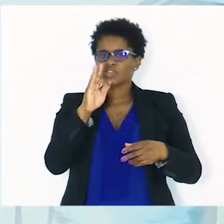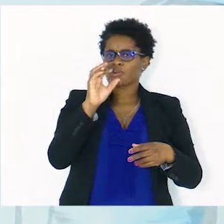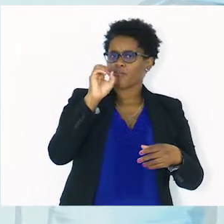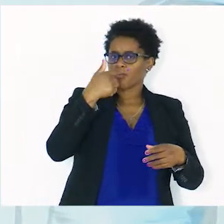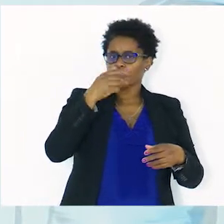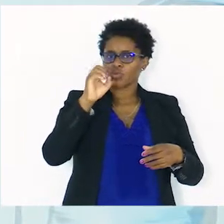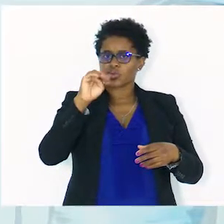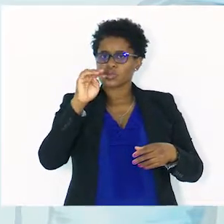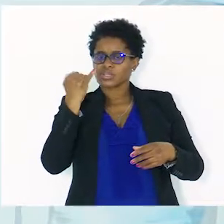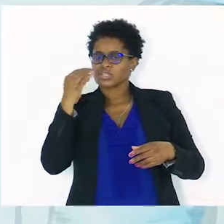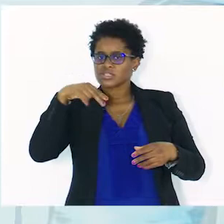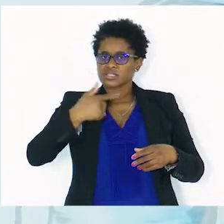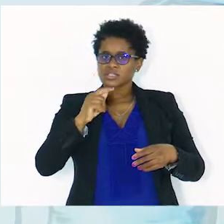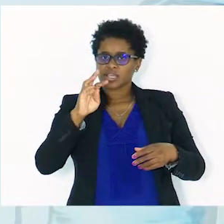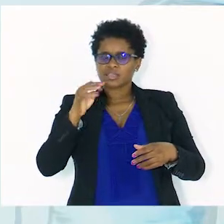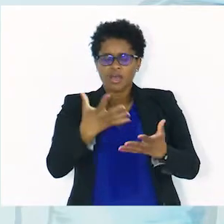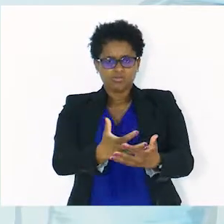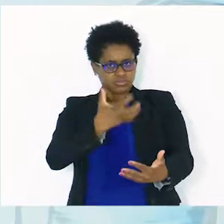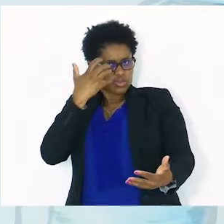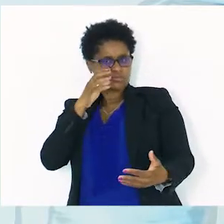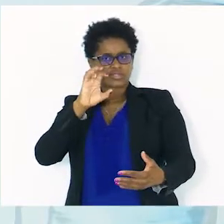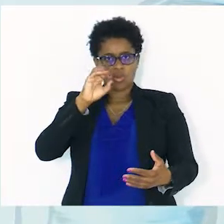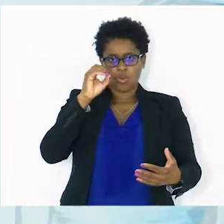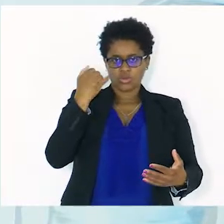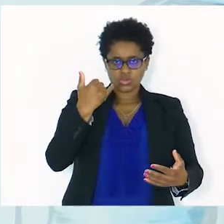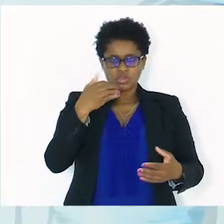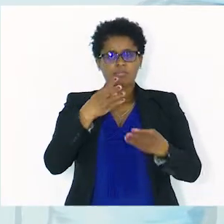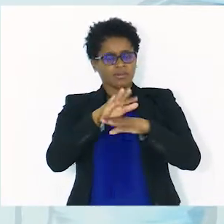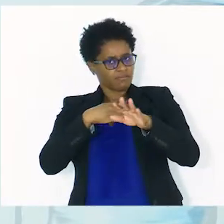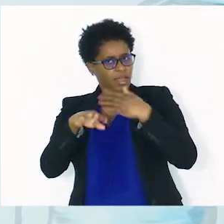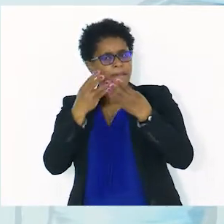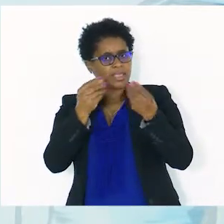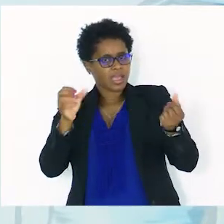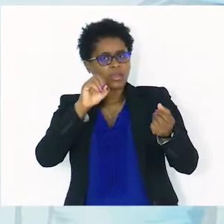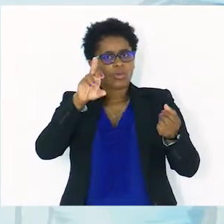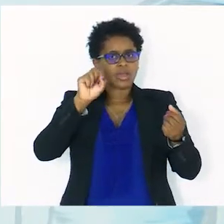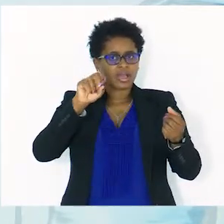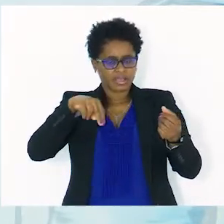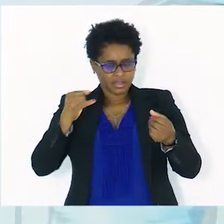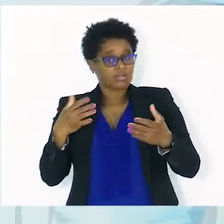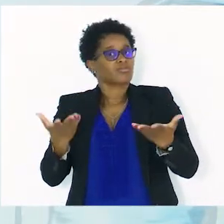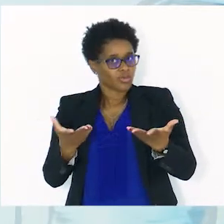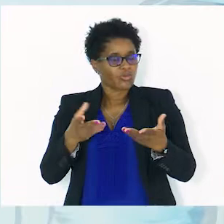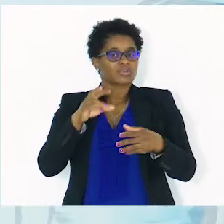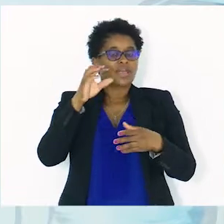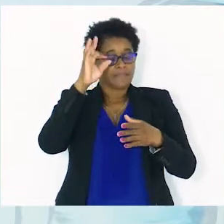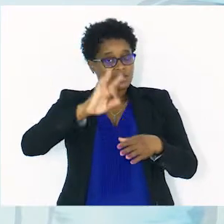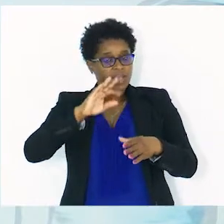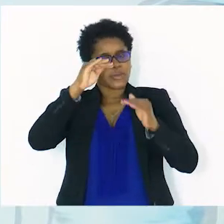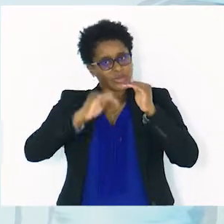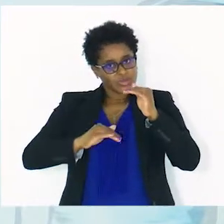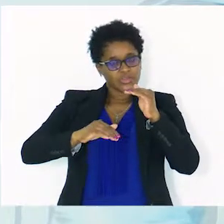o dióxido de carbono atmosférico para a produção de matéria orgânica. Por isso, a sua percentagem é reduzida